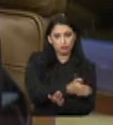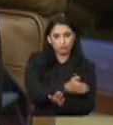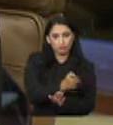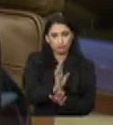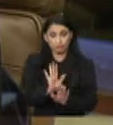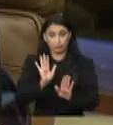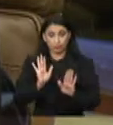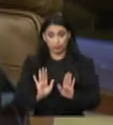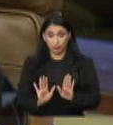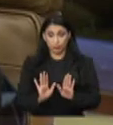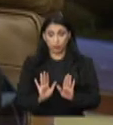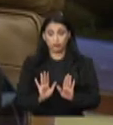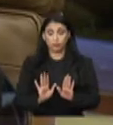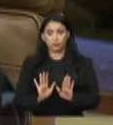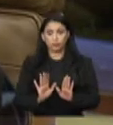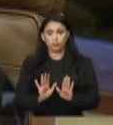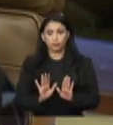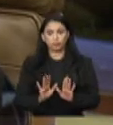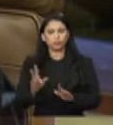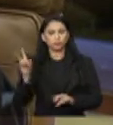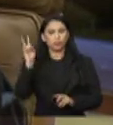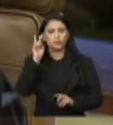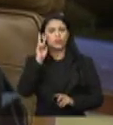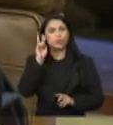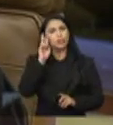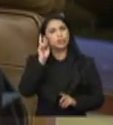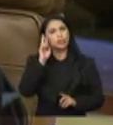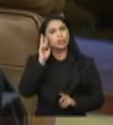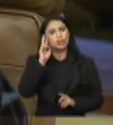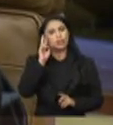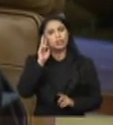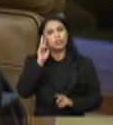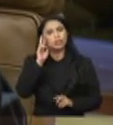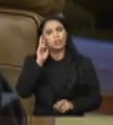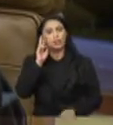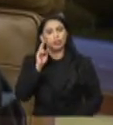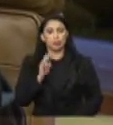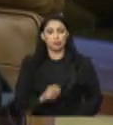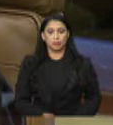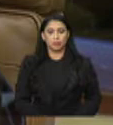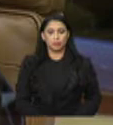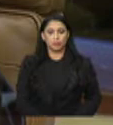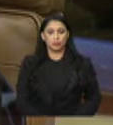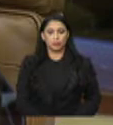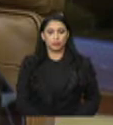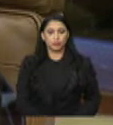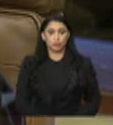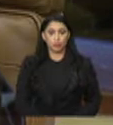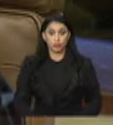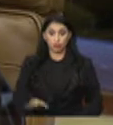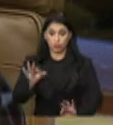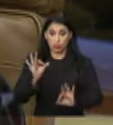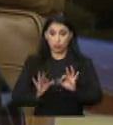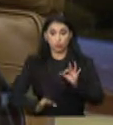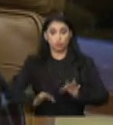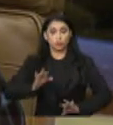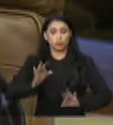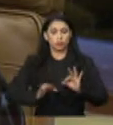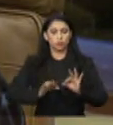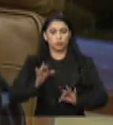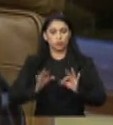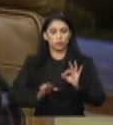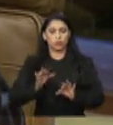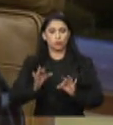nesse ponto gostaria de relembrar embora que só fosse necessário que nós estamos o julgaram